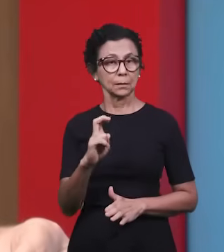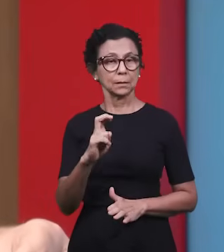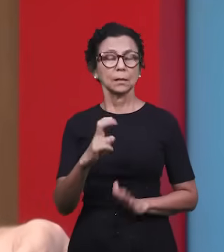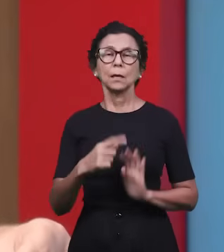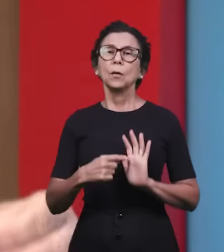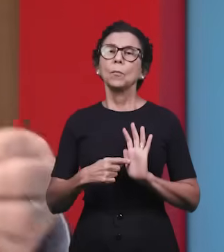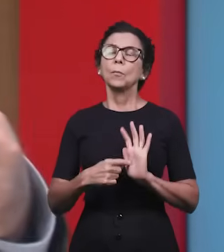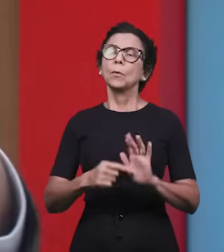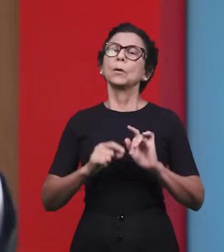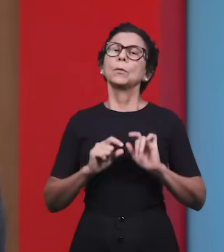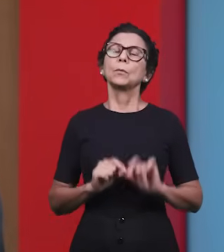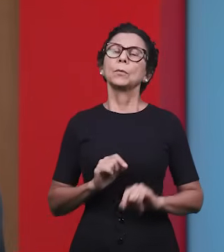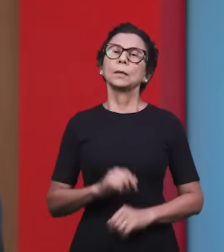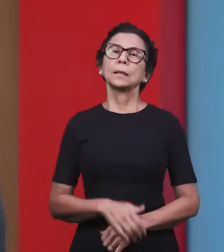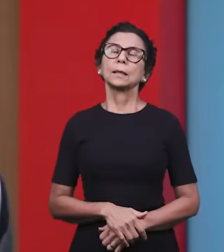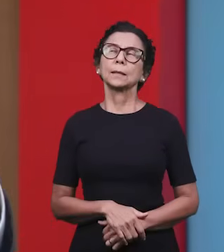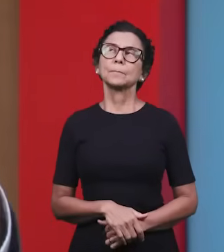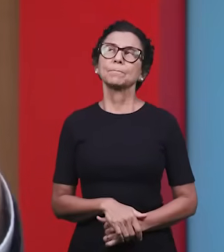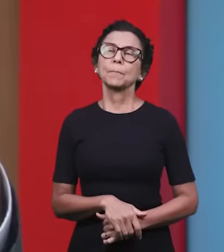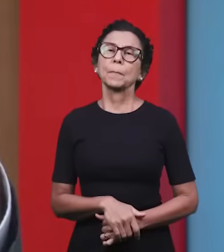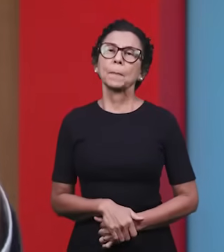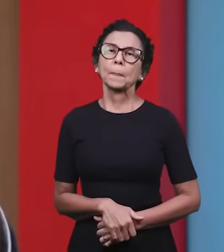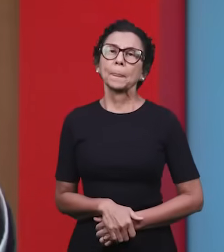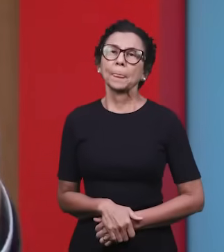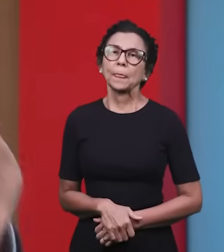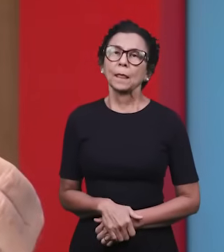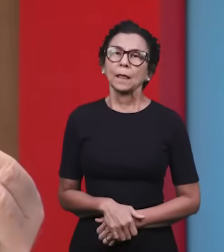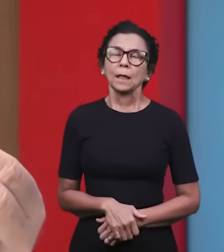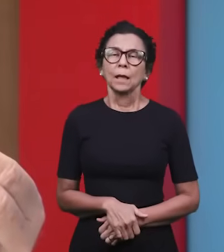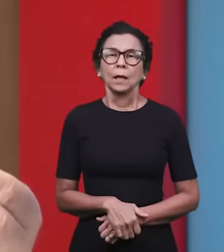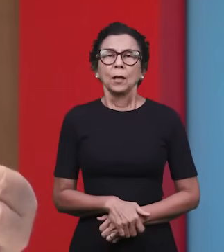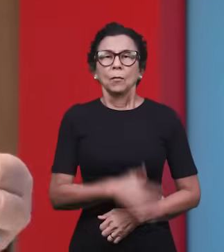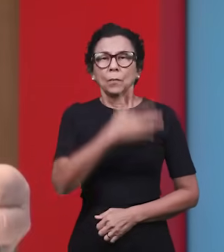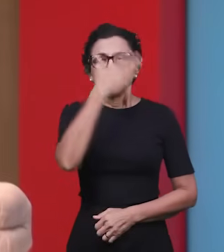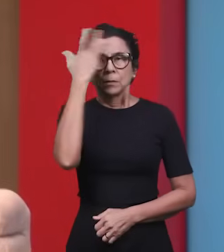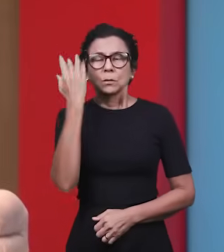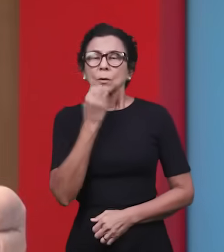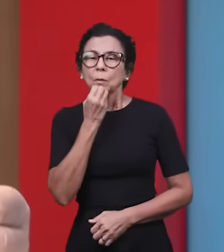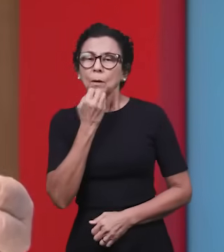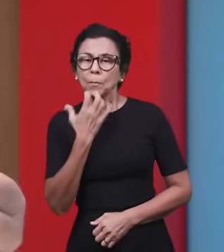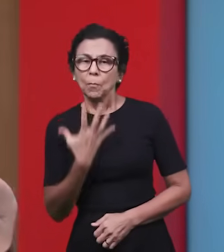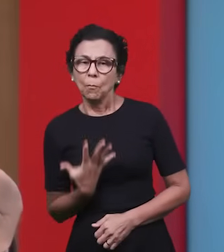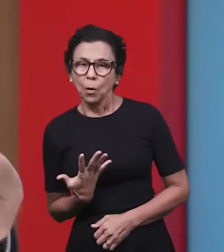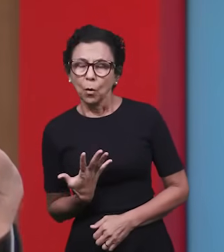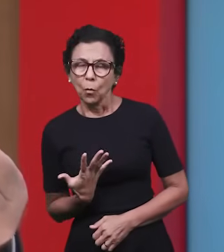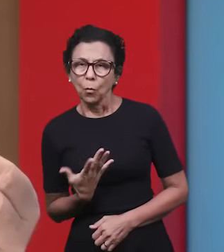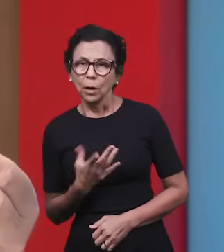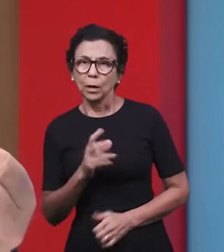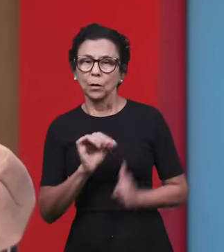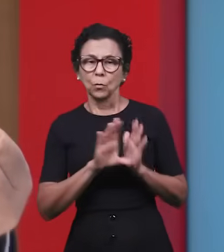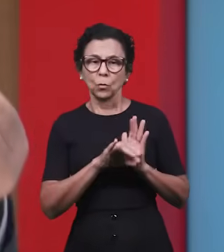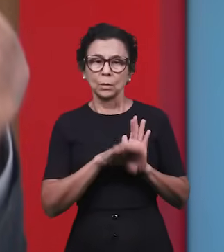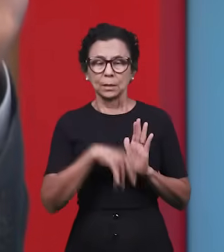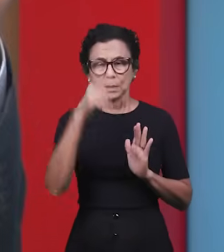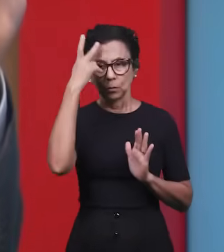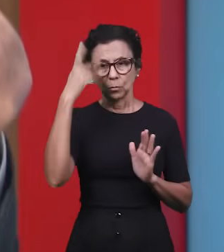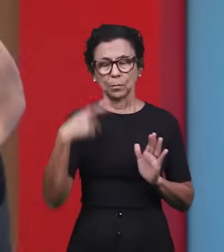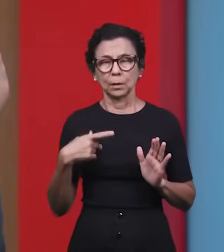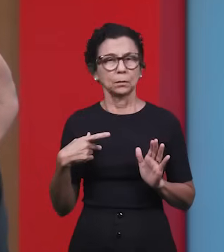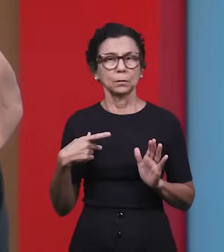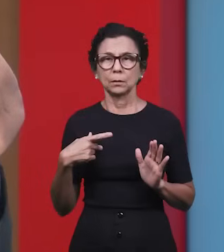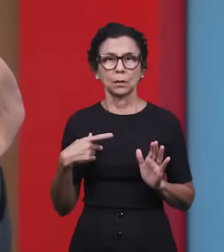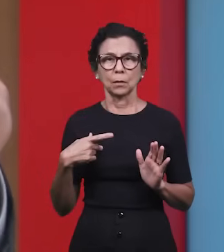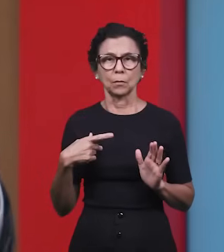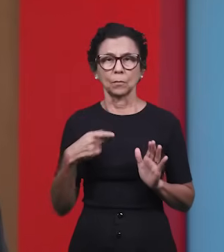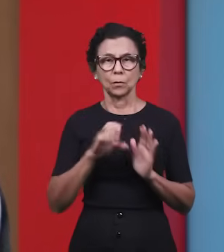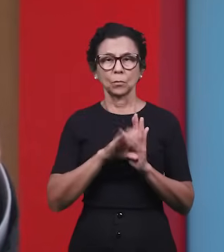fala a respeito daquilo que o Senhor considera como o homem bom. Esse bom aqui não é o conceito humano, é o conceito